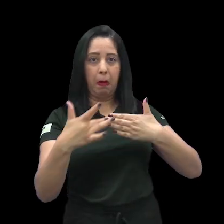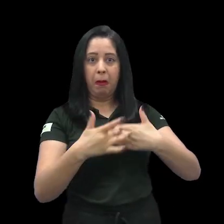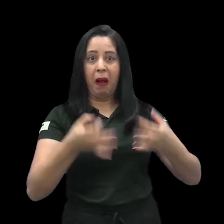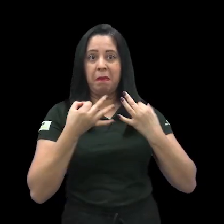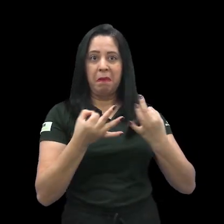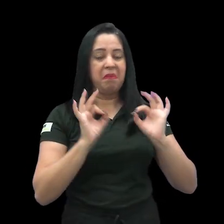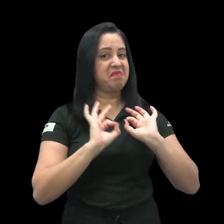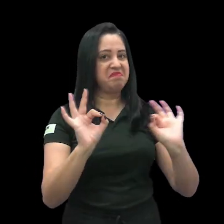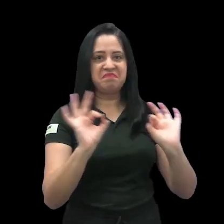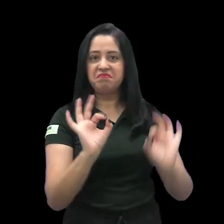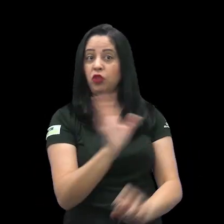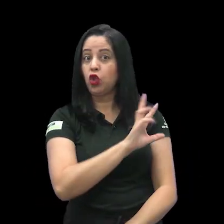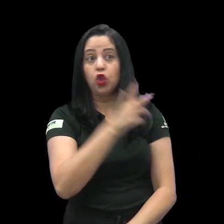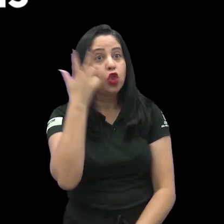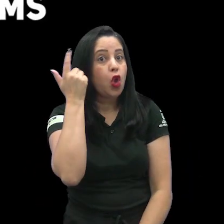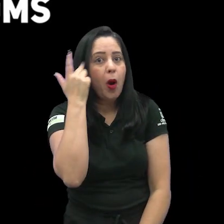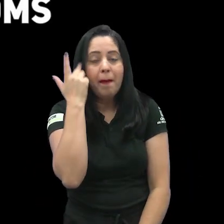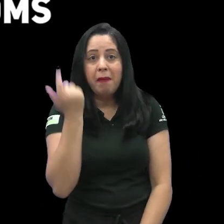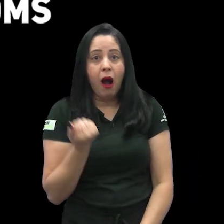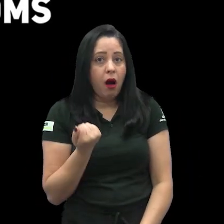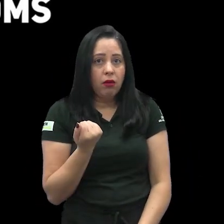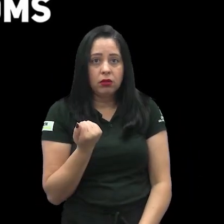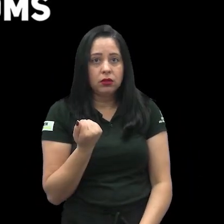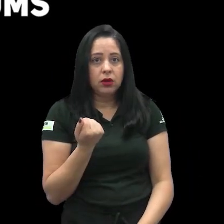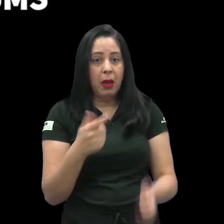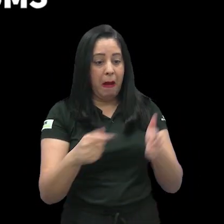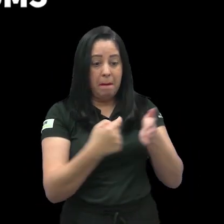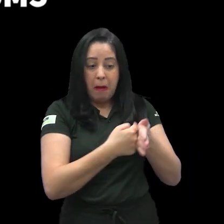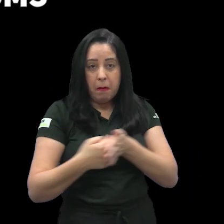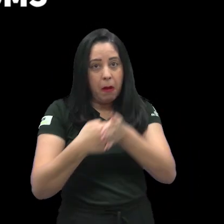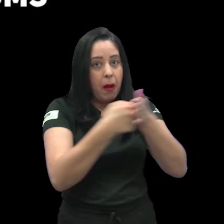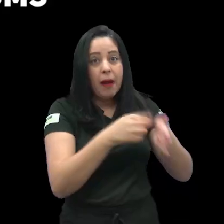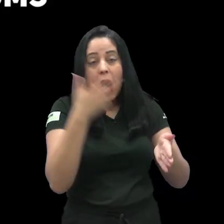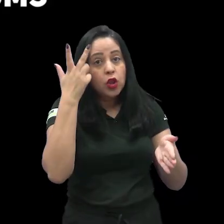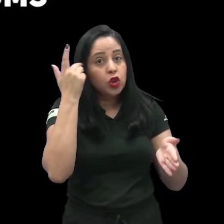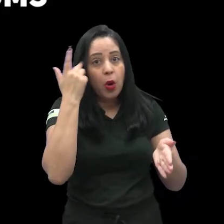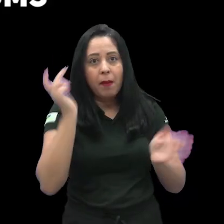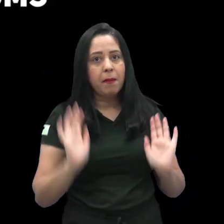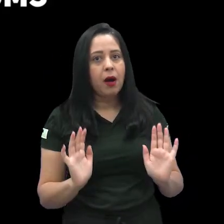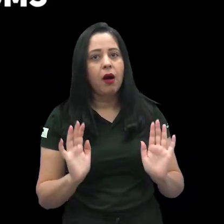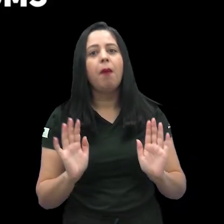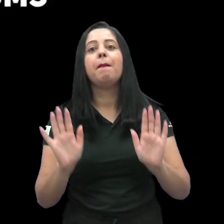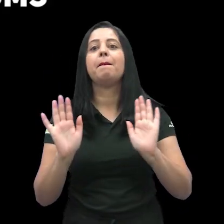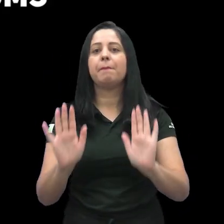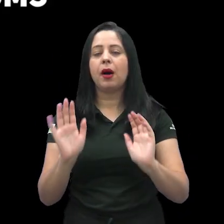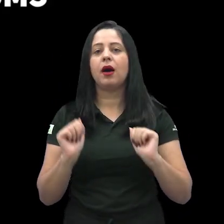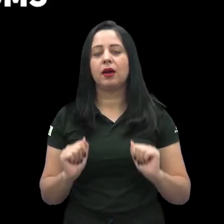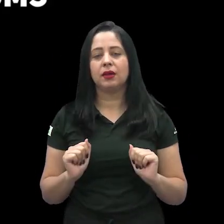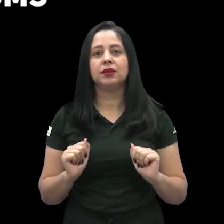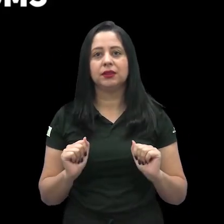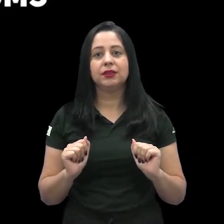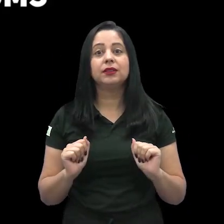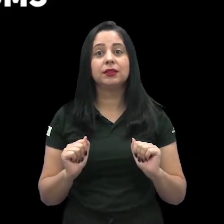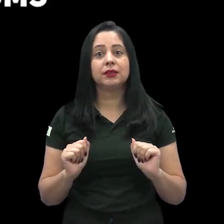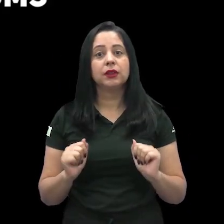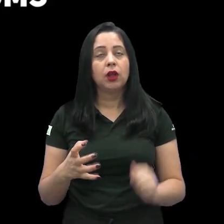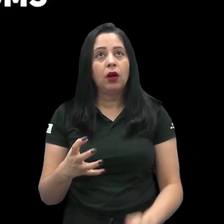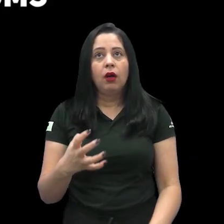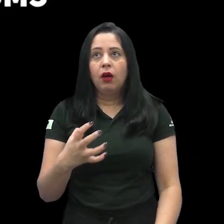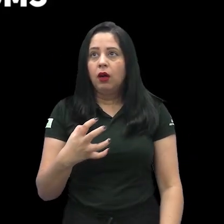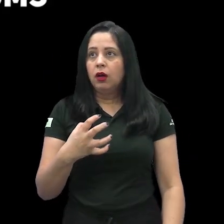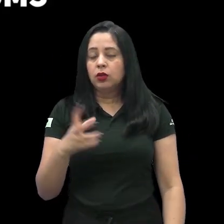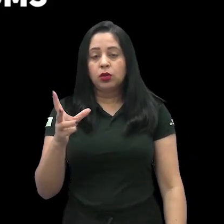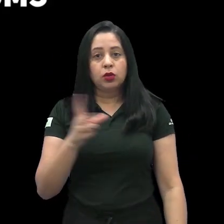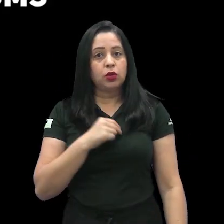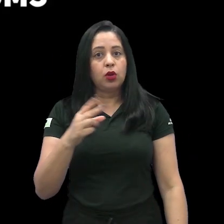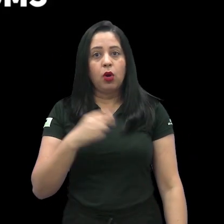normais, nada, não aparecia nada aparente nos exames. E assim, era algo